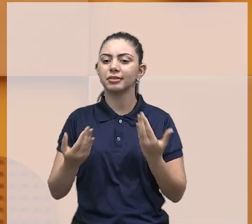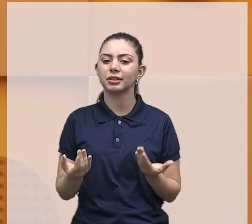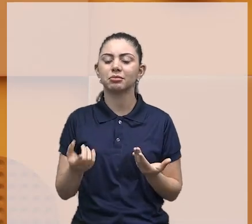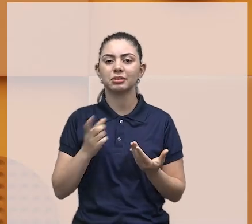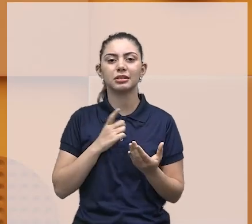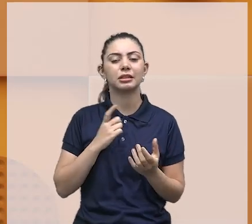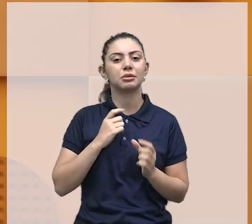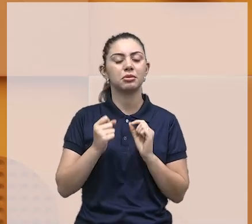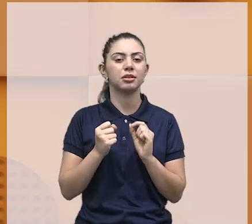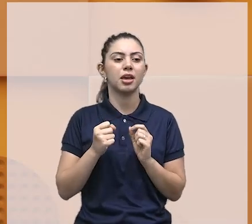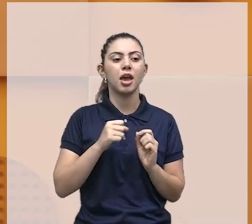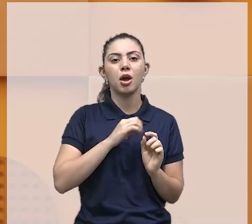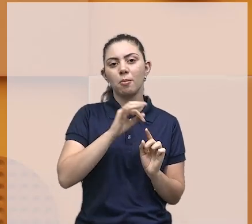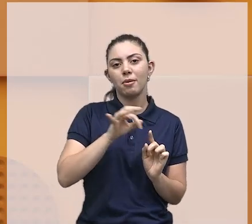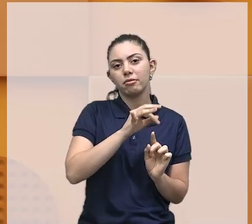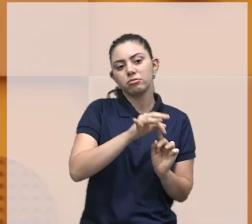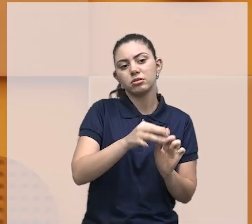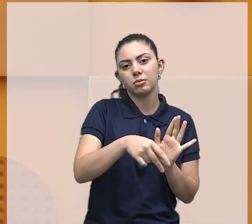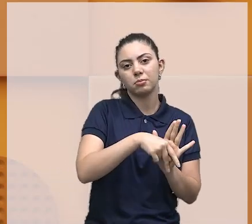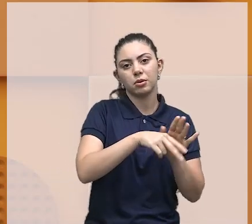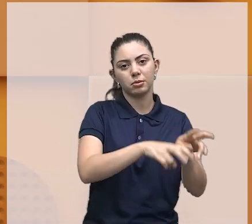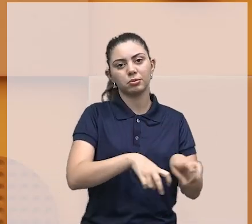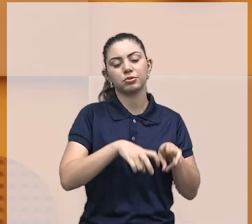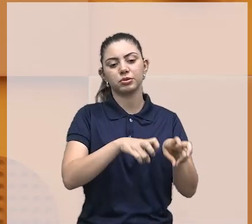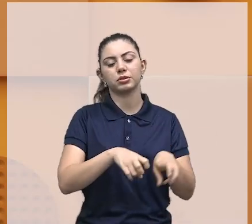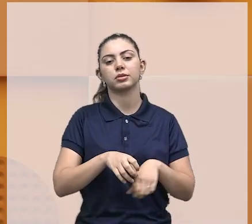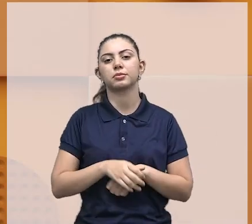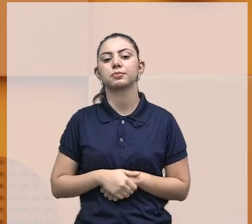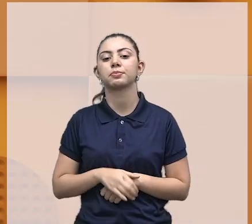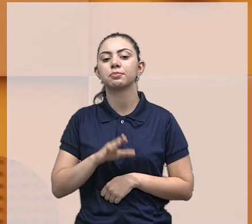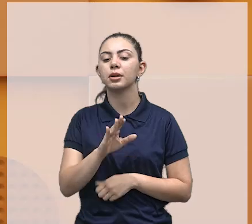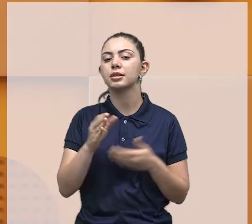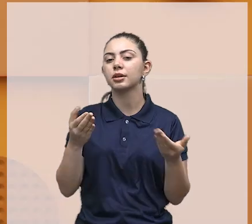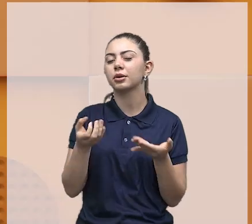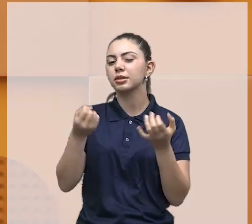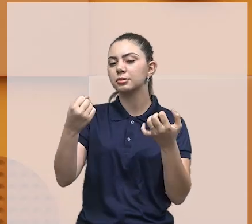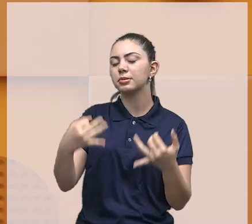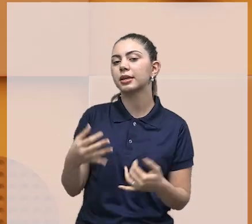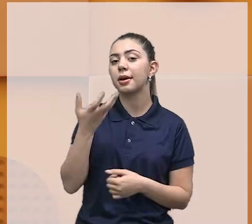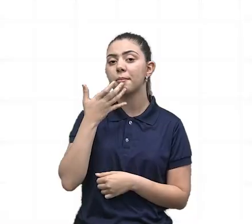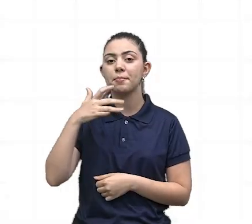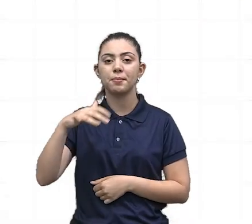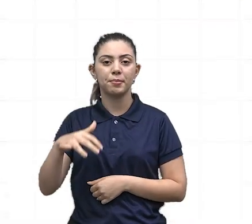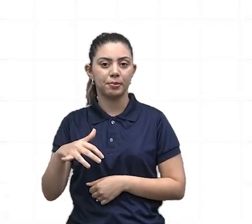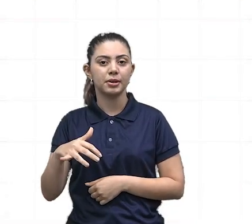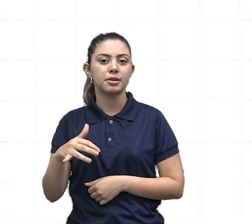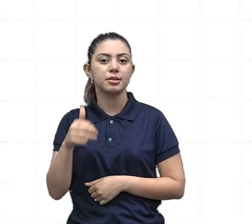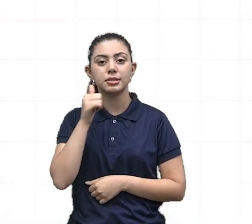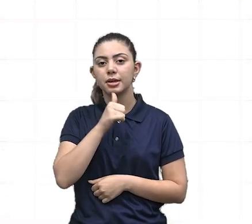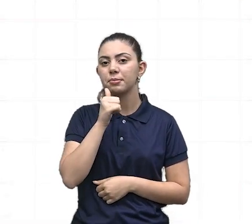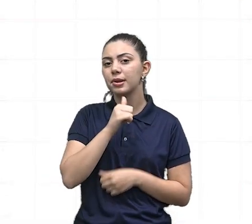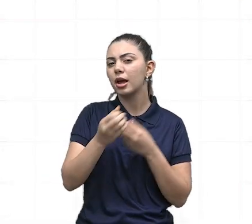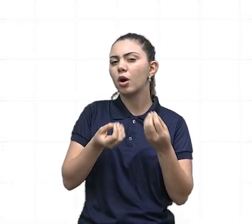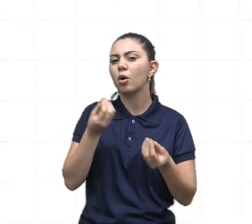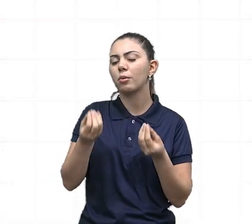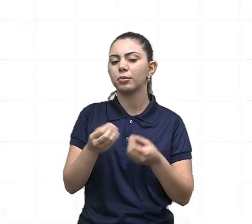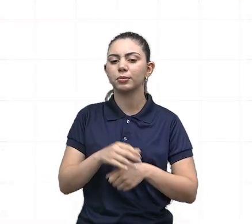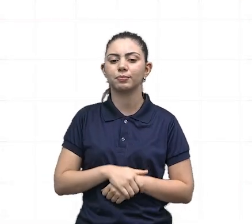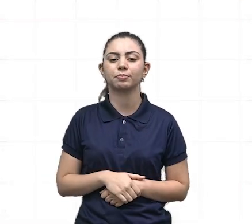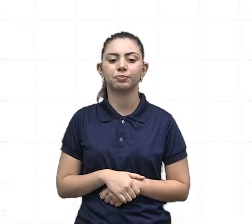então, dos camponeses. Vamos falar, então, agora sobre as mulheres e as crianças. Olha só,